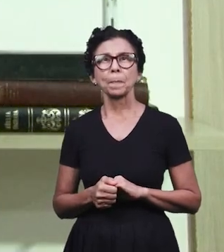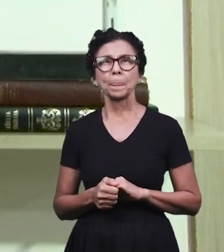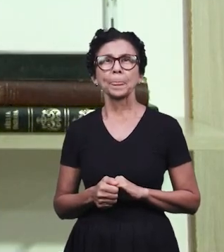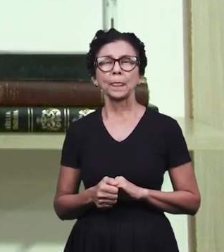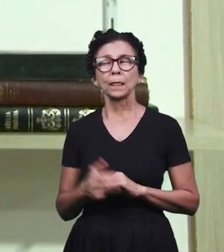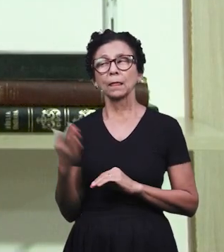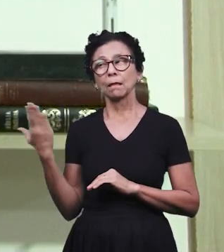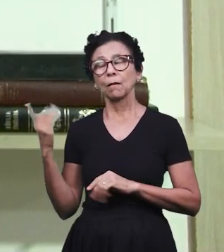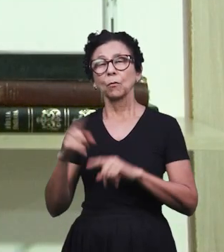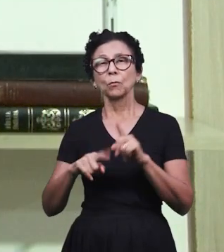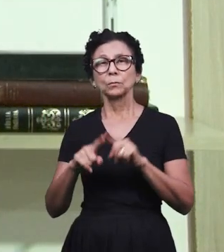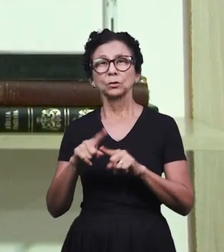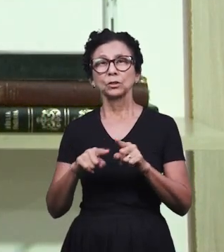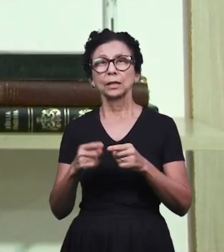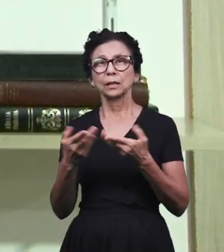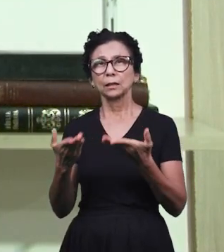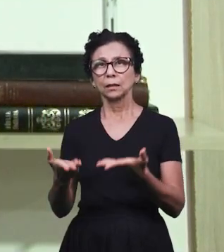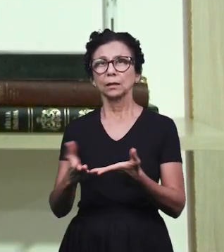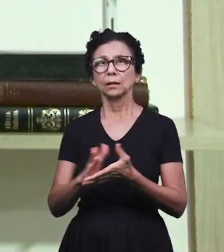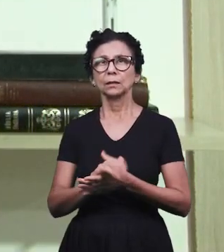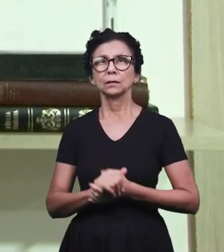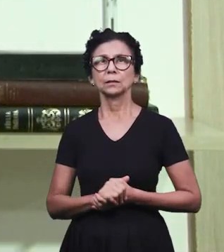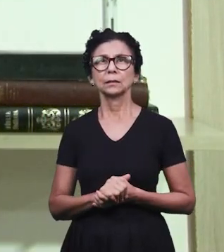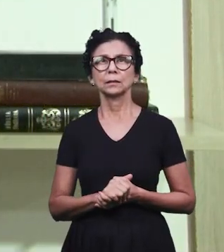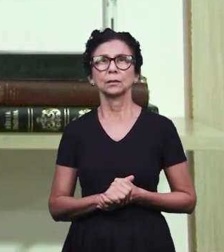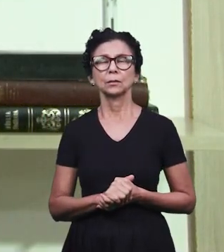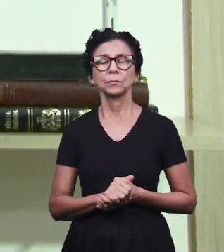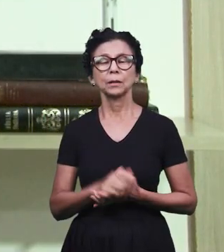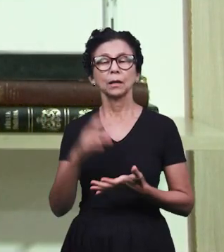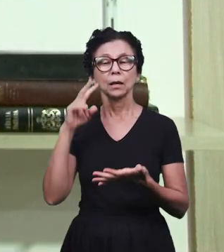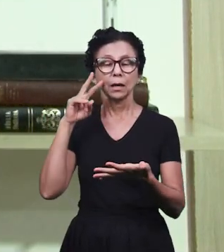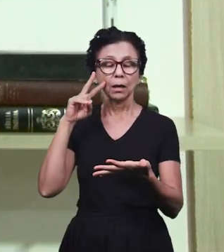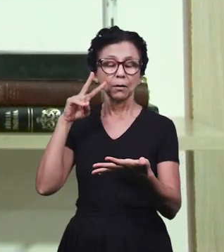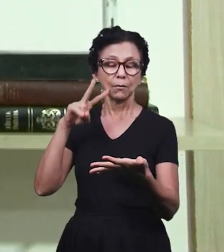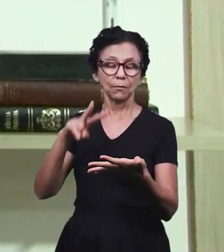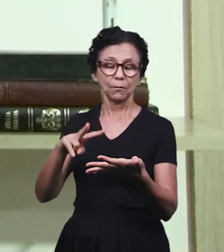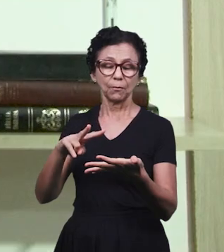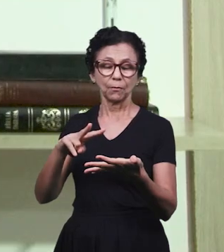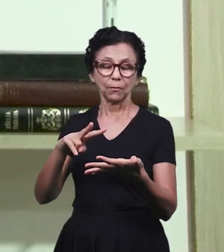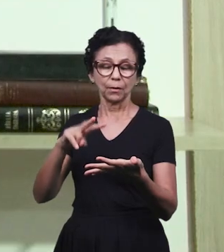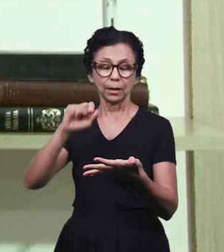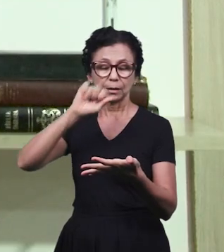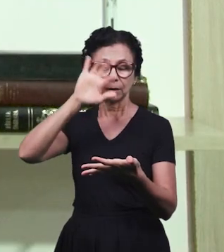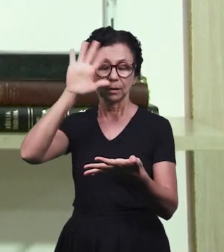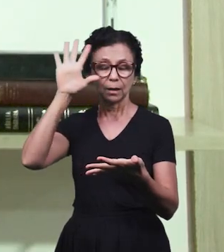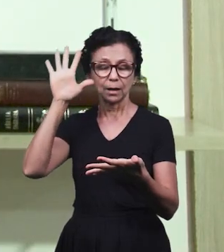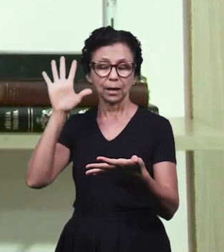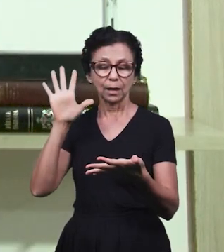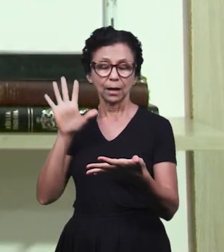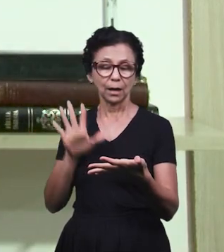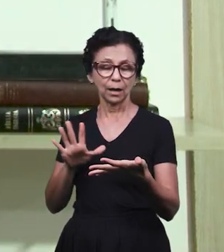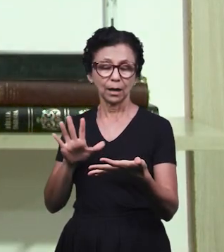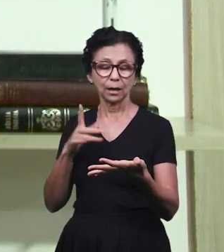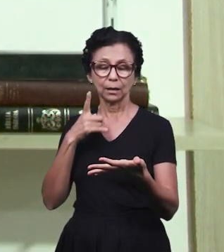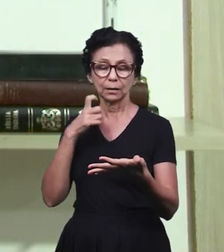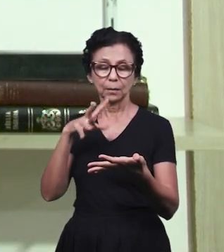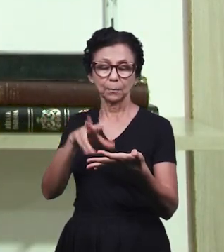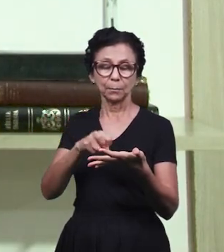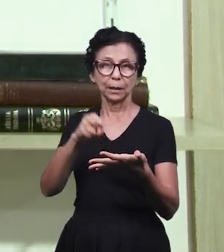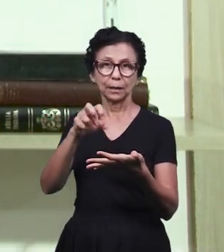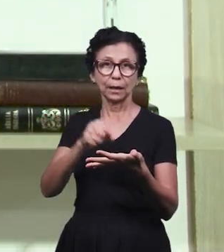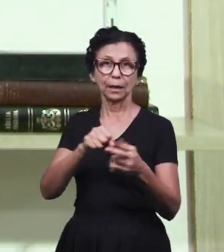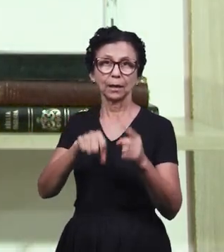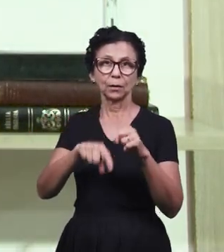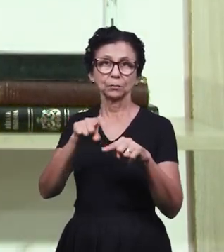aqui na frente dela. Melhorar esse campo de visão, despertar o interesse por pegar o objeto